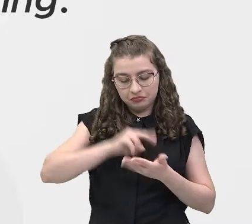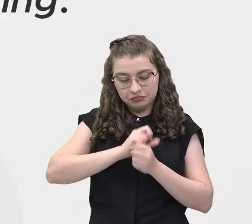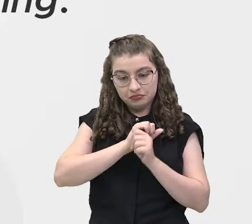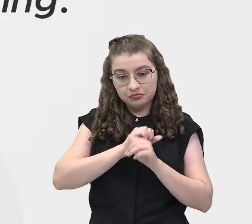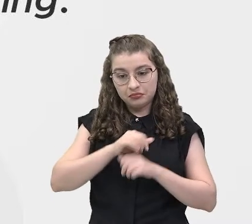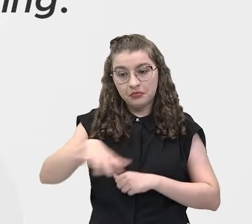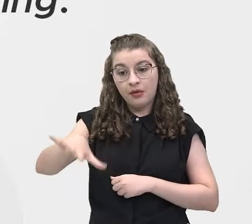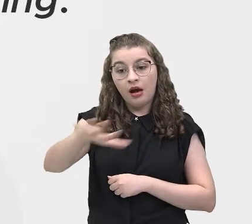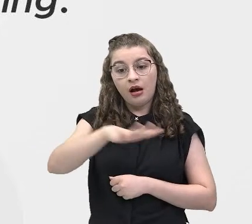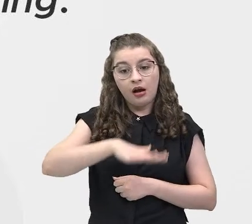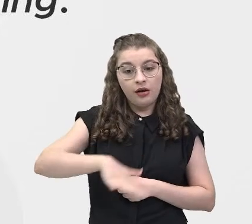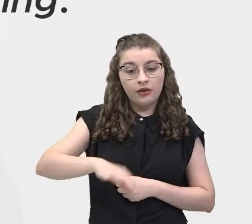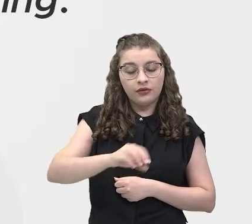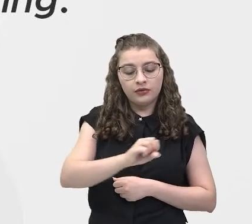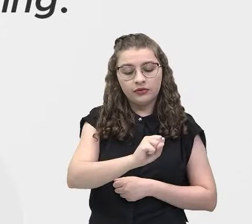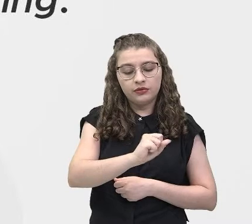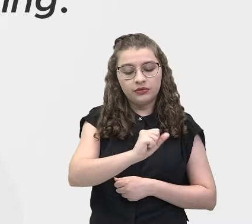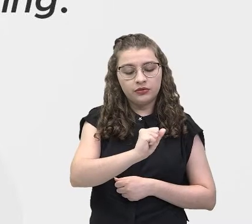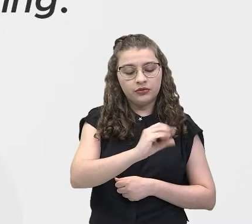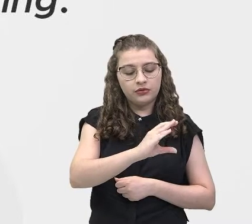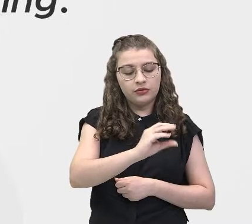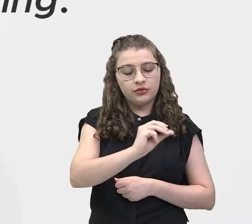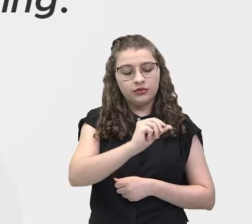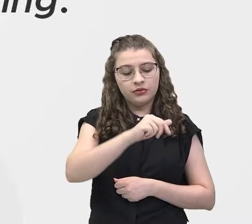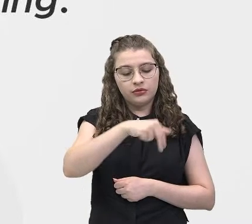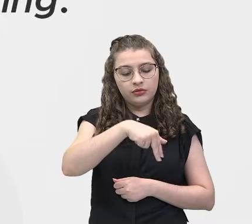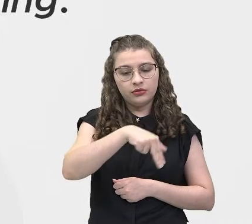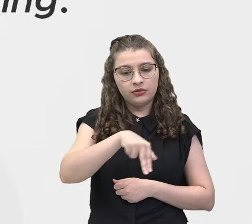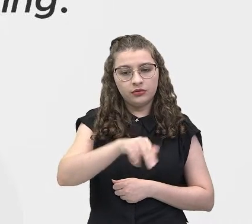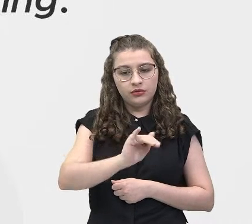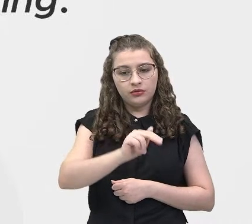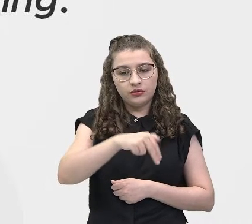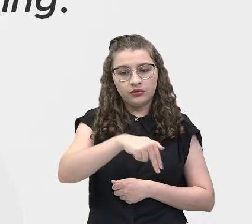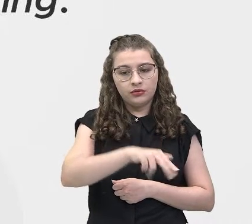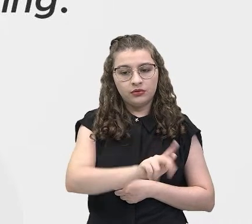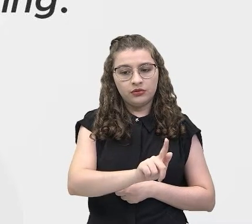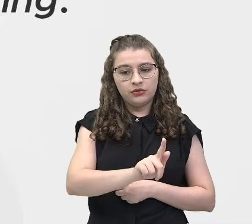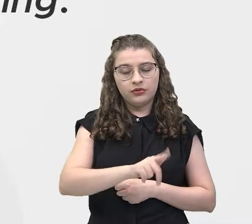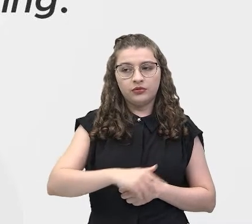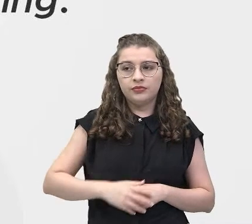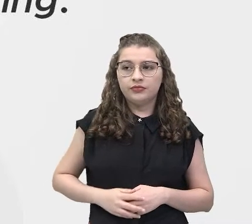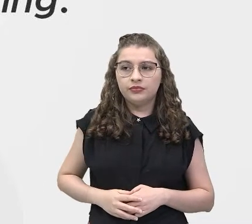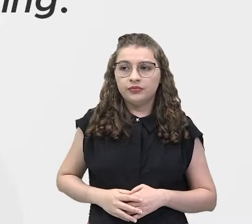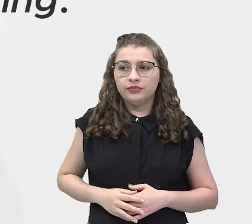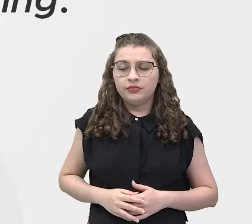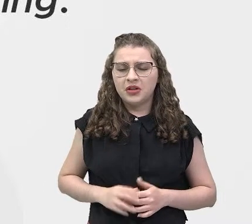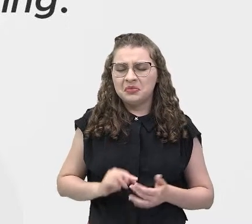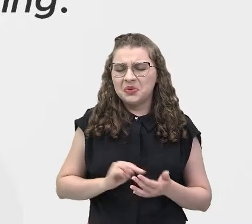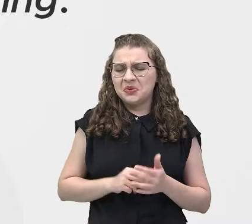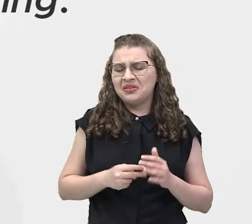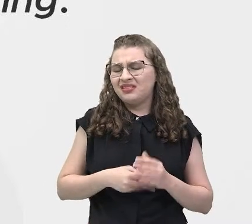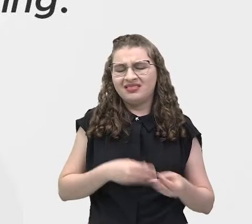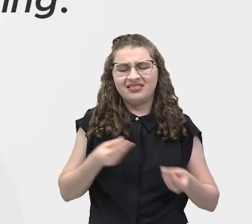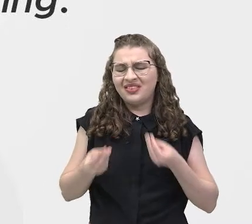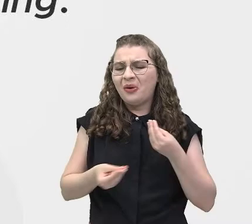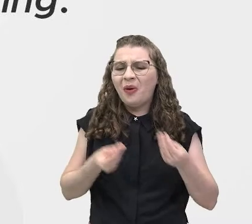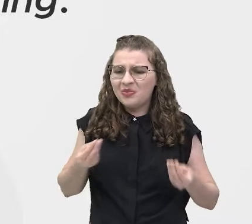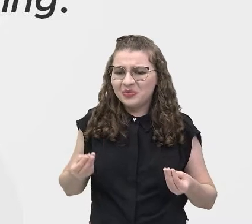que o scanning. É uma leitura mais abrangente que o scanning. Como assim,